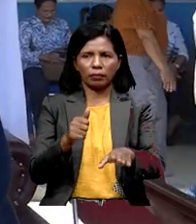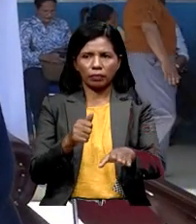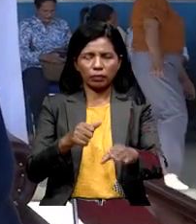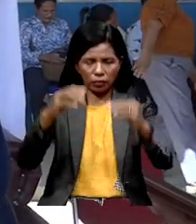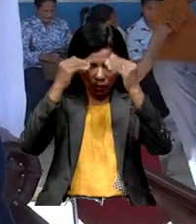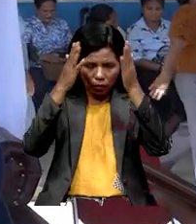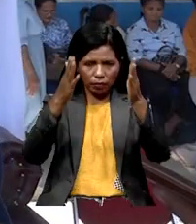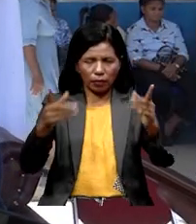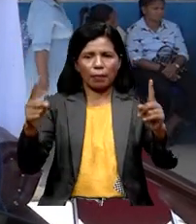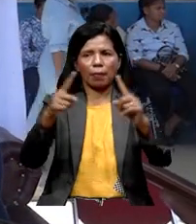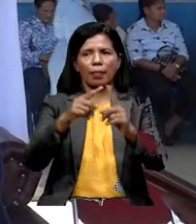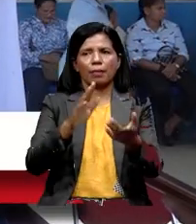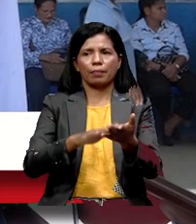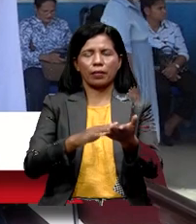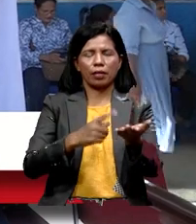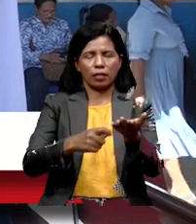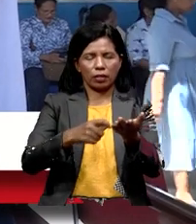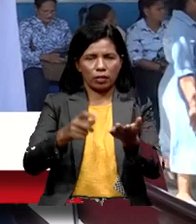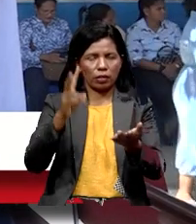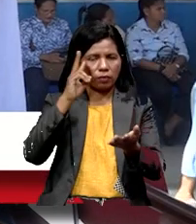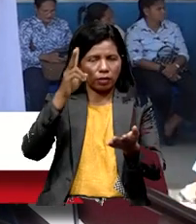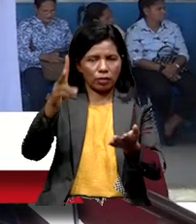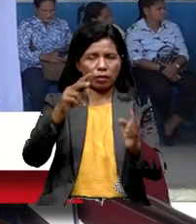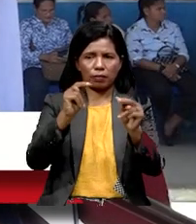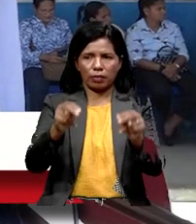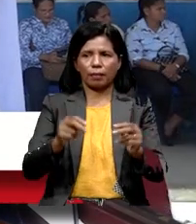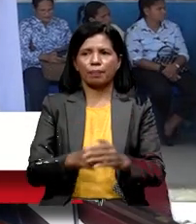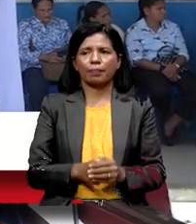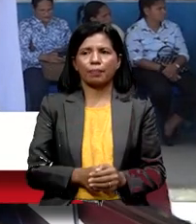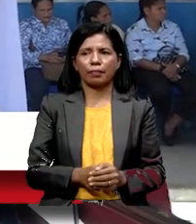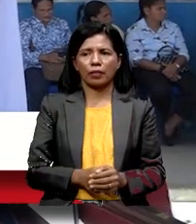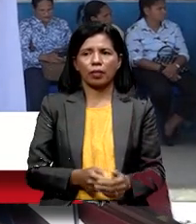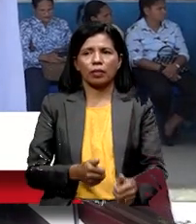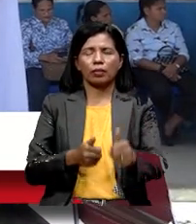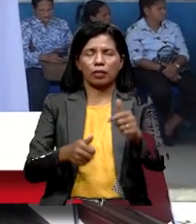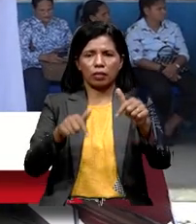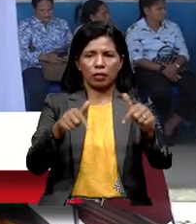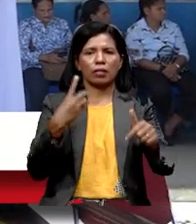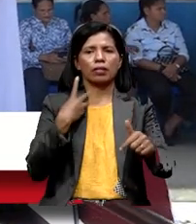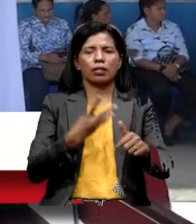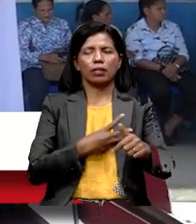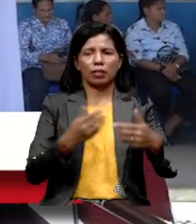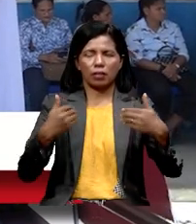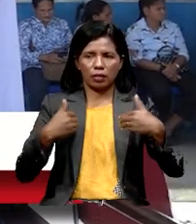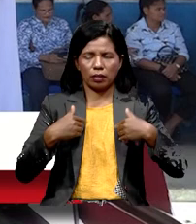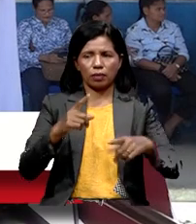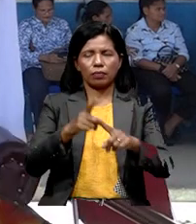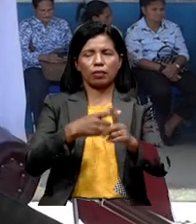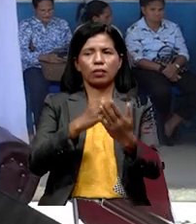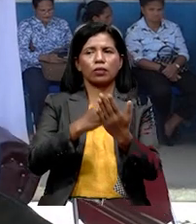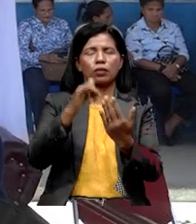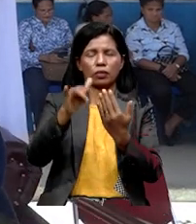profesor ba ensino sekundario jeral teki vokasional linia de sidade portanto baje bai dane ita iha junyu nya larang